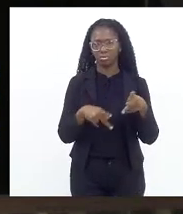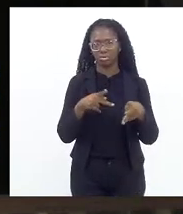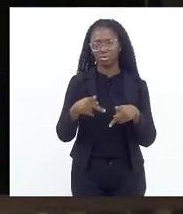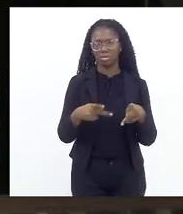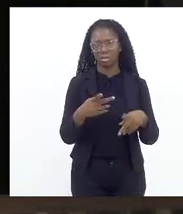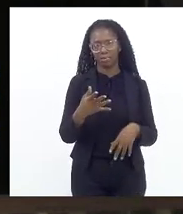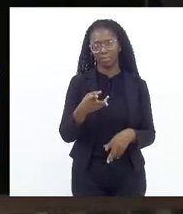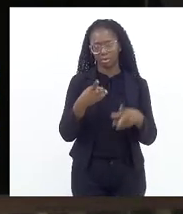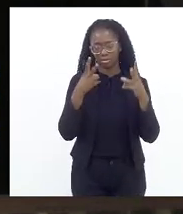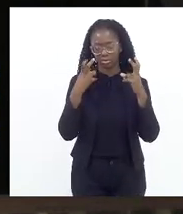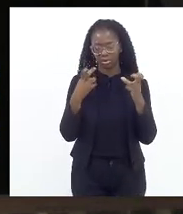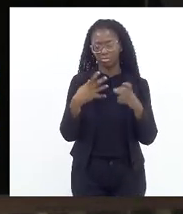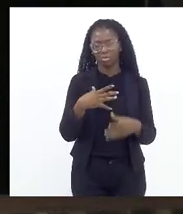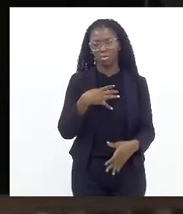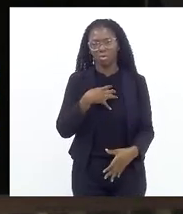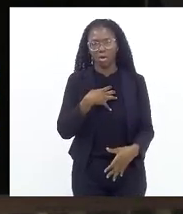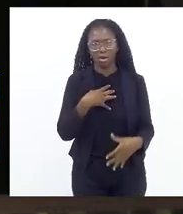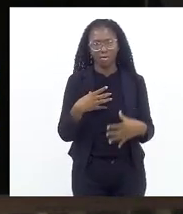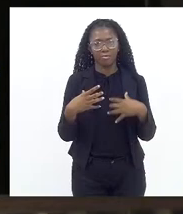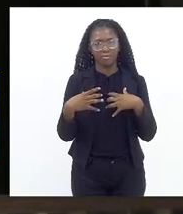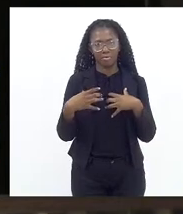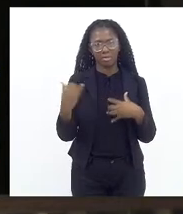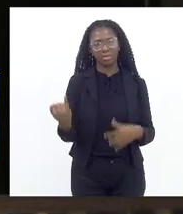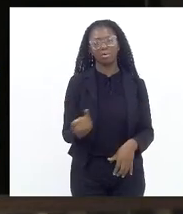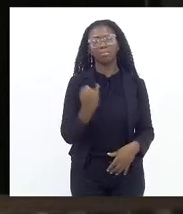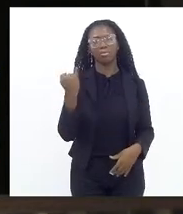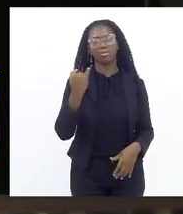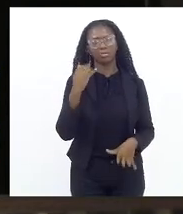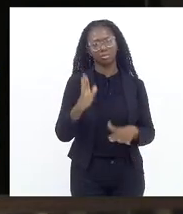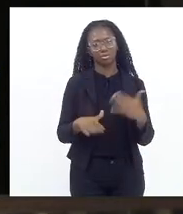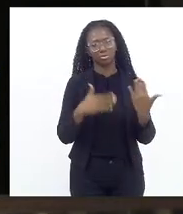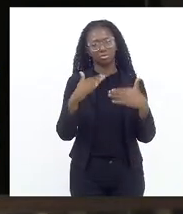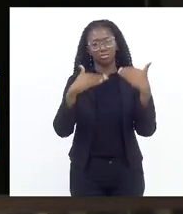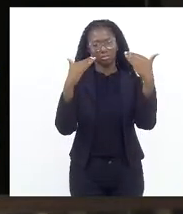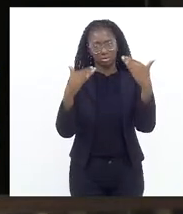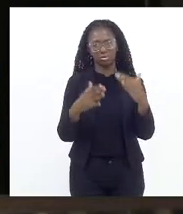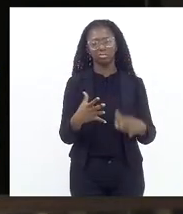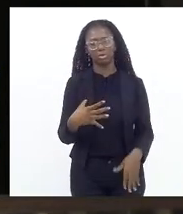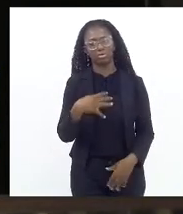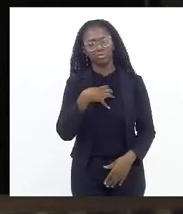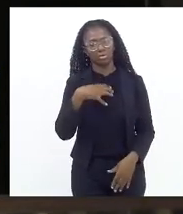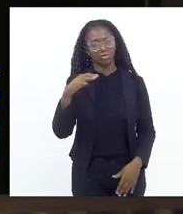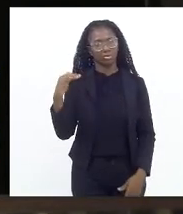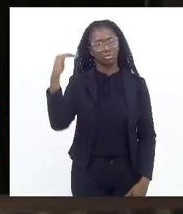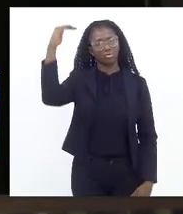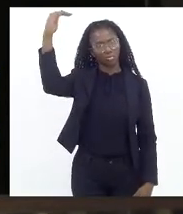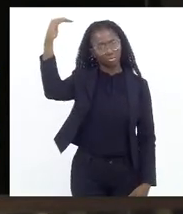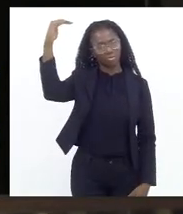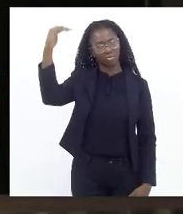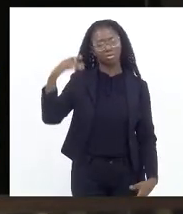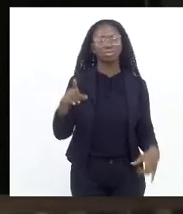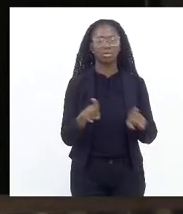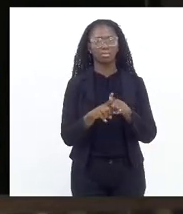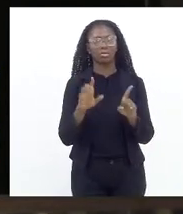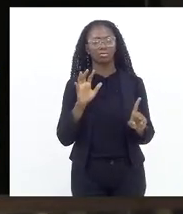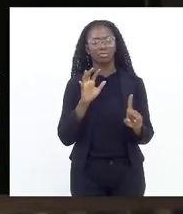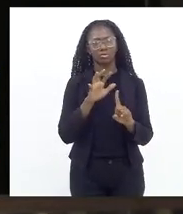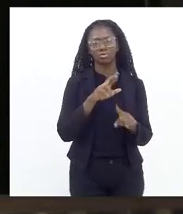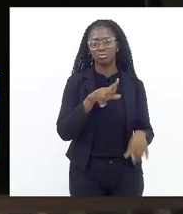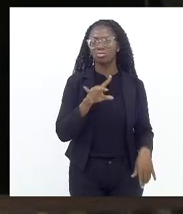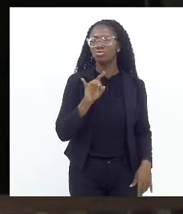afeto importante para o desenvolvimento. O afeto do adulto influencia não apenas